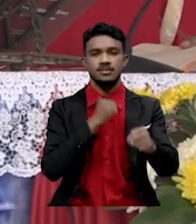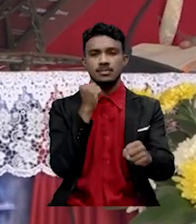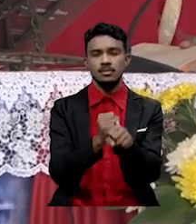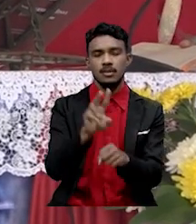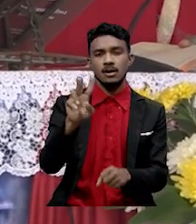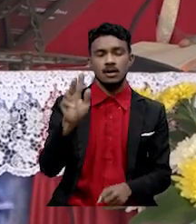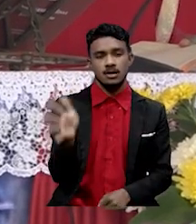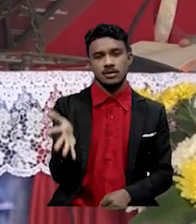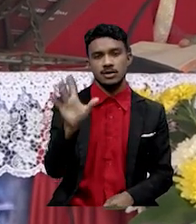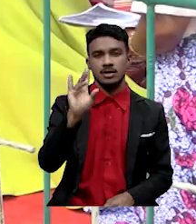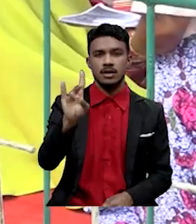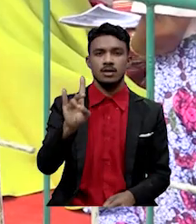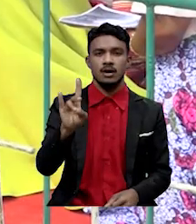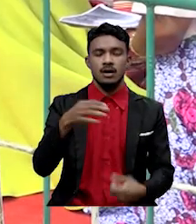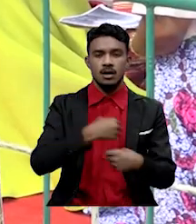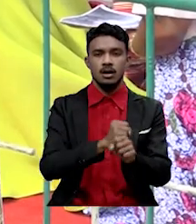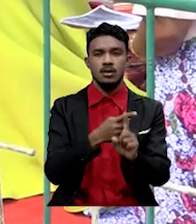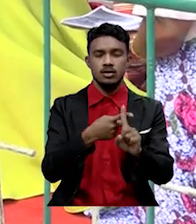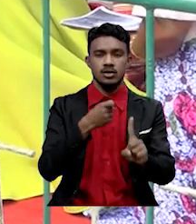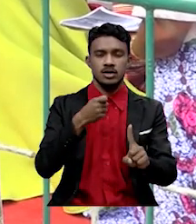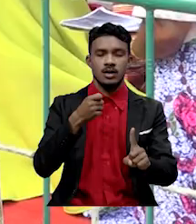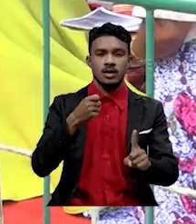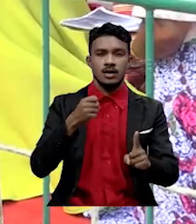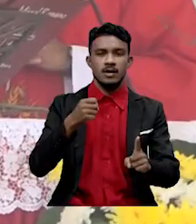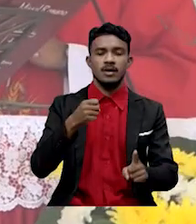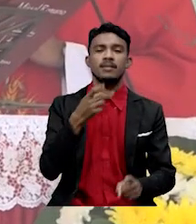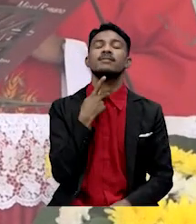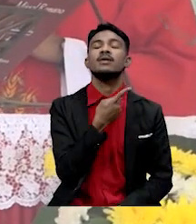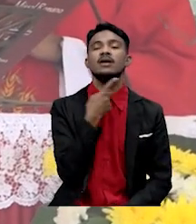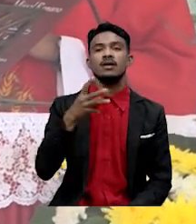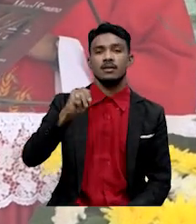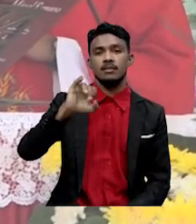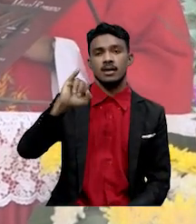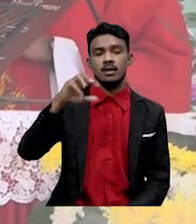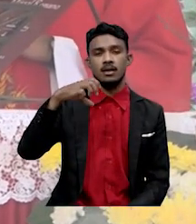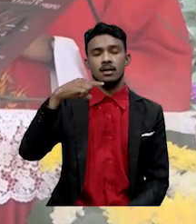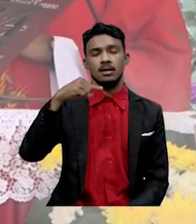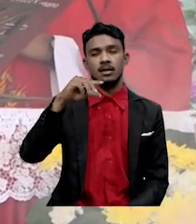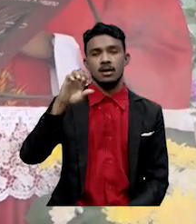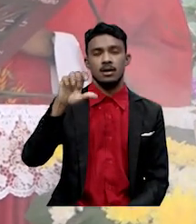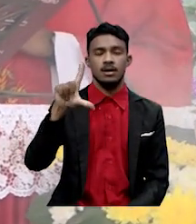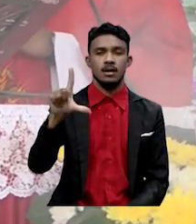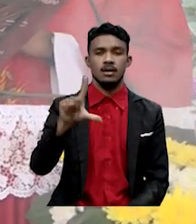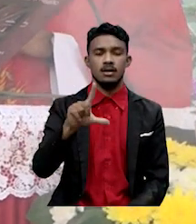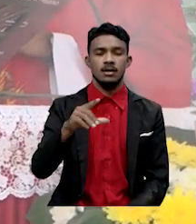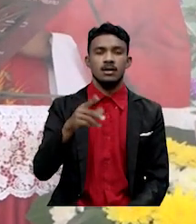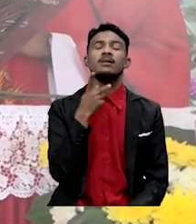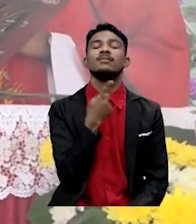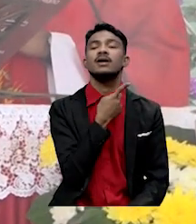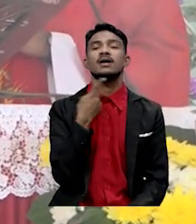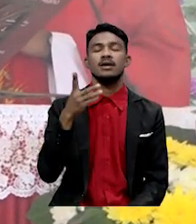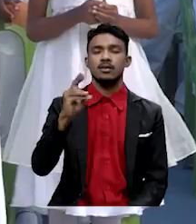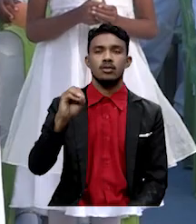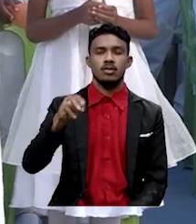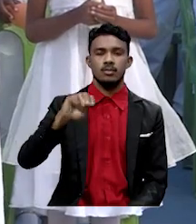né? Preside Rusi Padre Miguel Lemos. Rafoi missa para o Becora, Padre Domingos da Silva Maubere